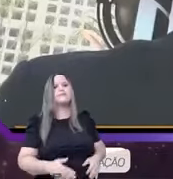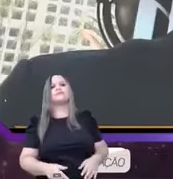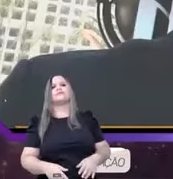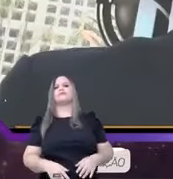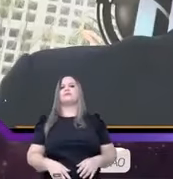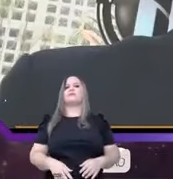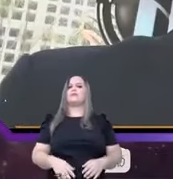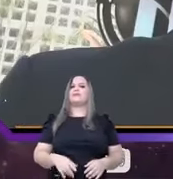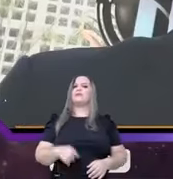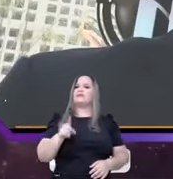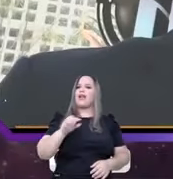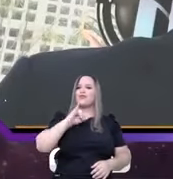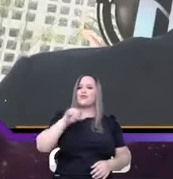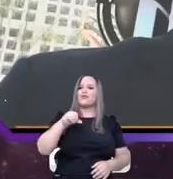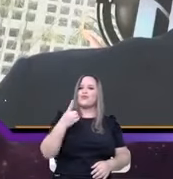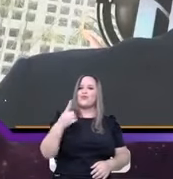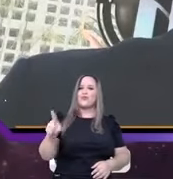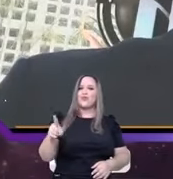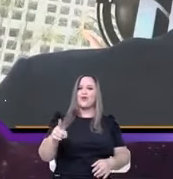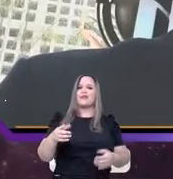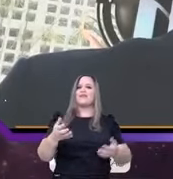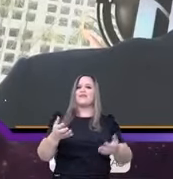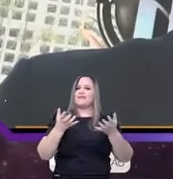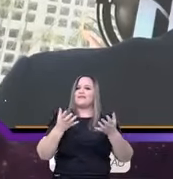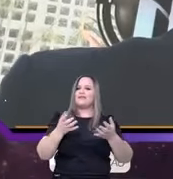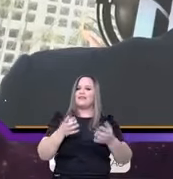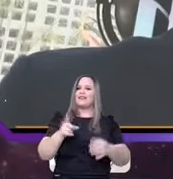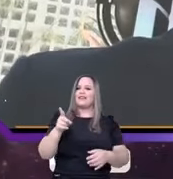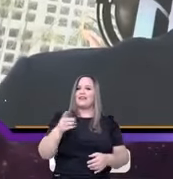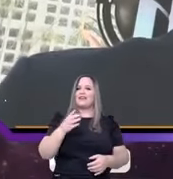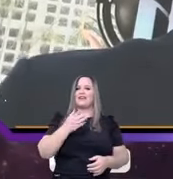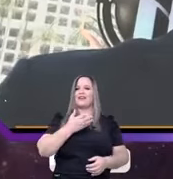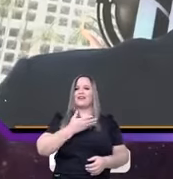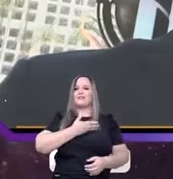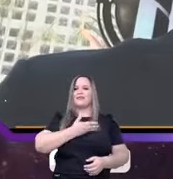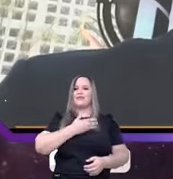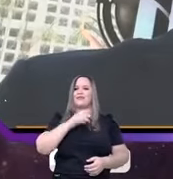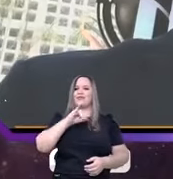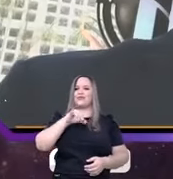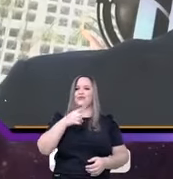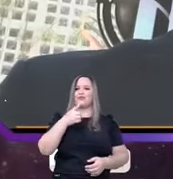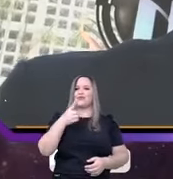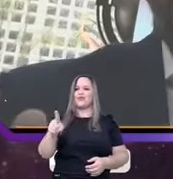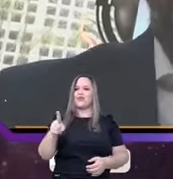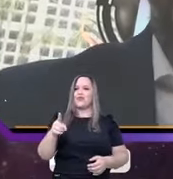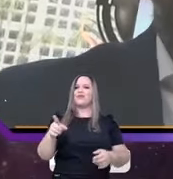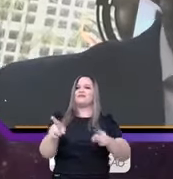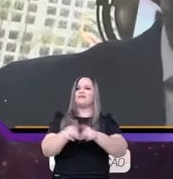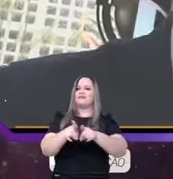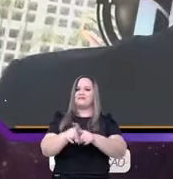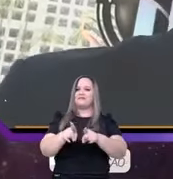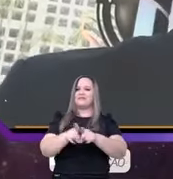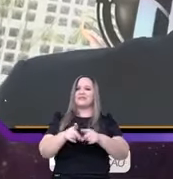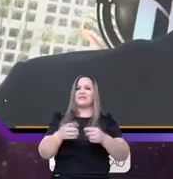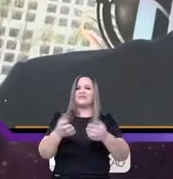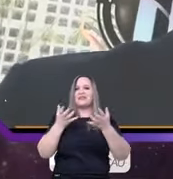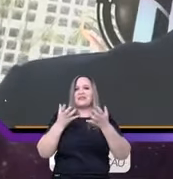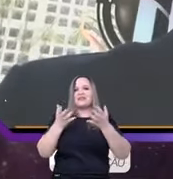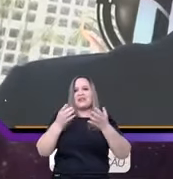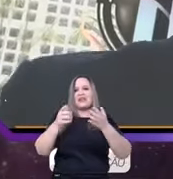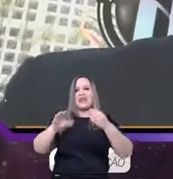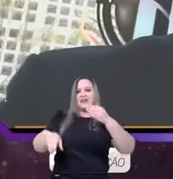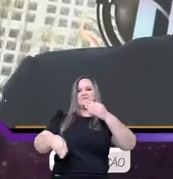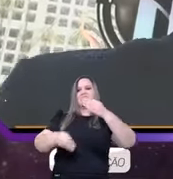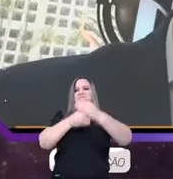aqui, vou passar a palavra ao colega João Thiago para, de repente, fazer alguma colocação final,